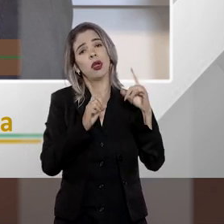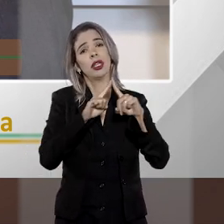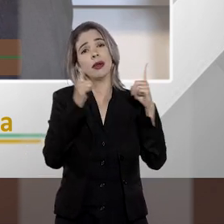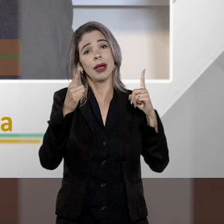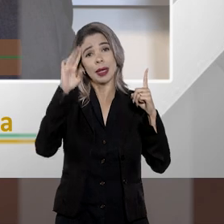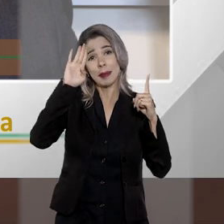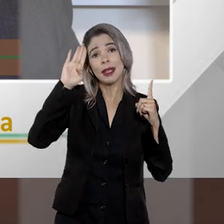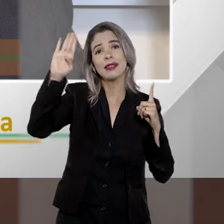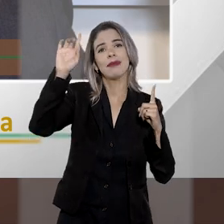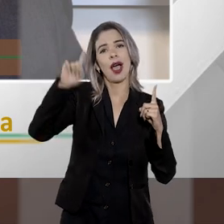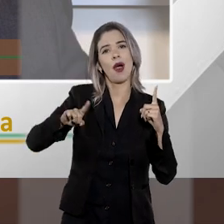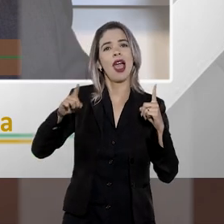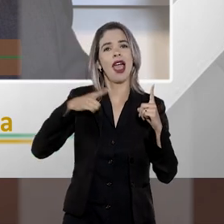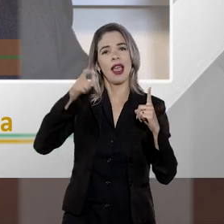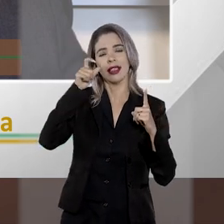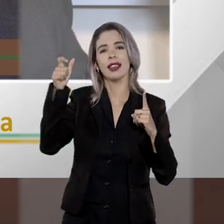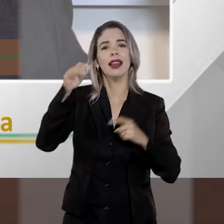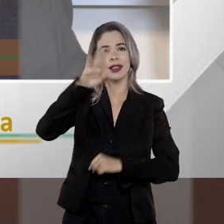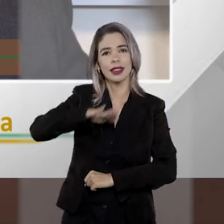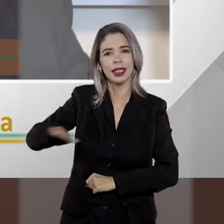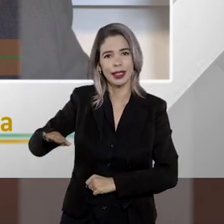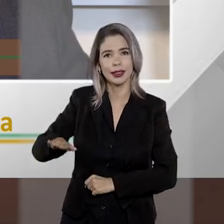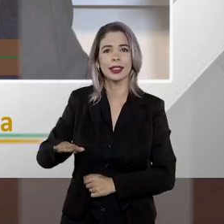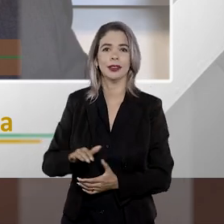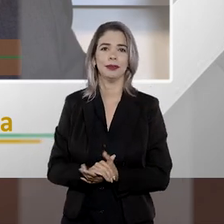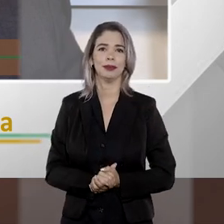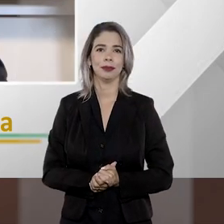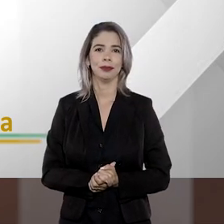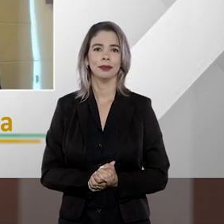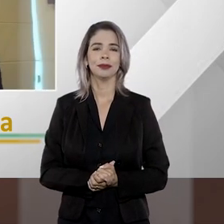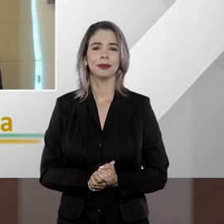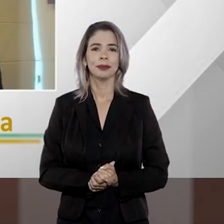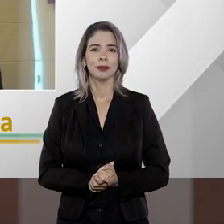ver executada a pena privativa de liberdade da mãe.